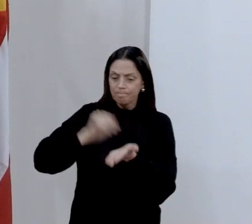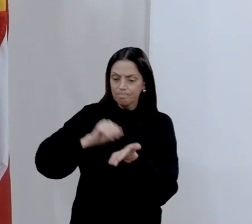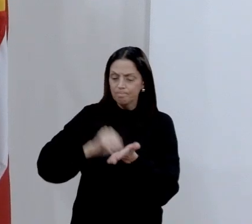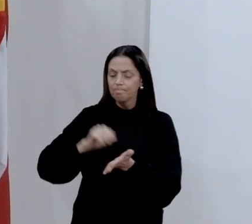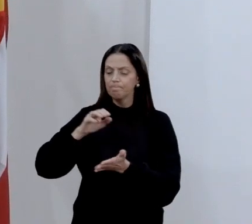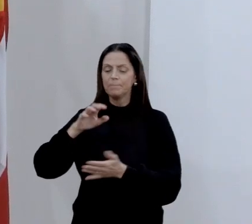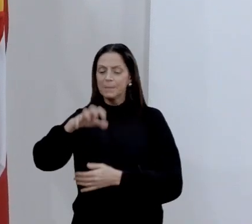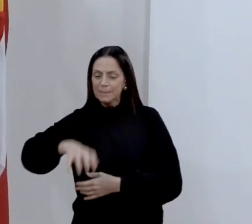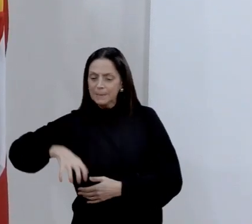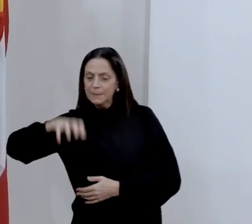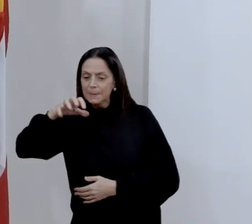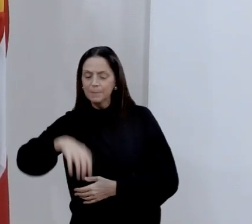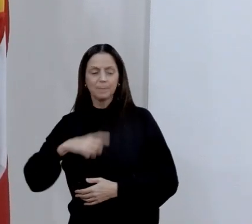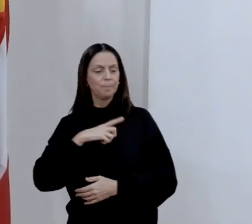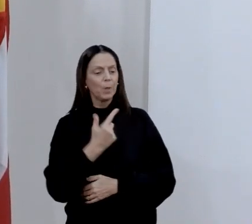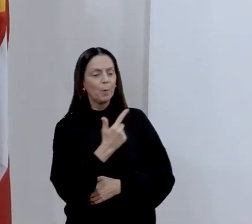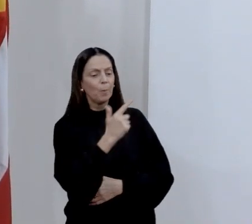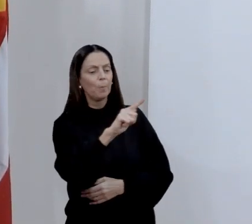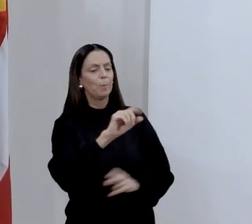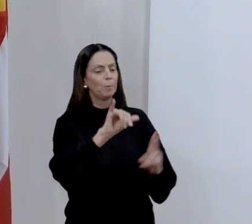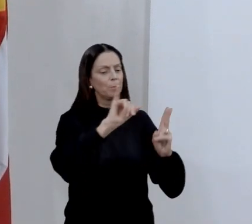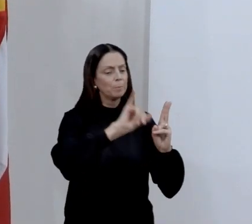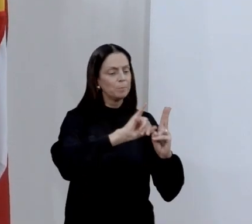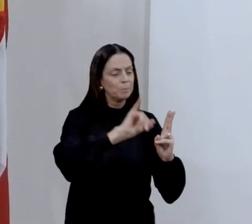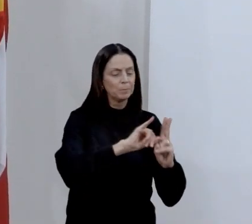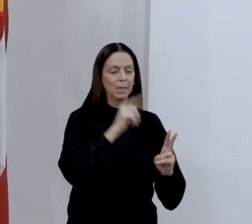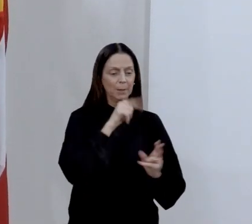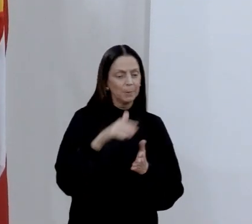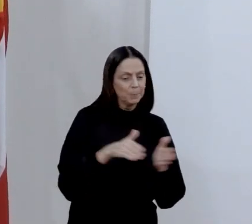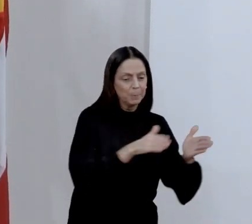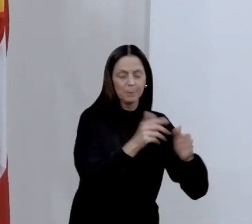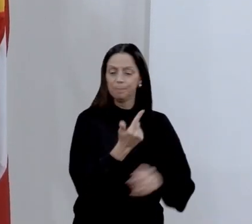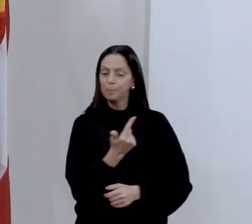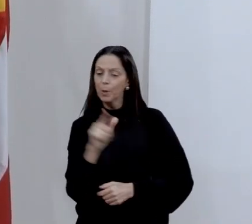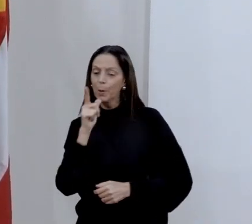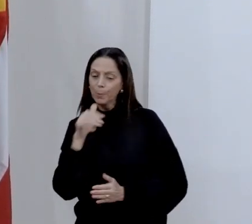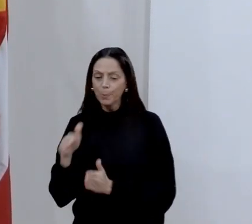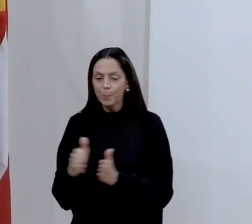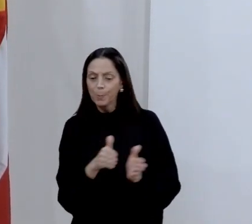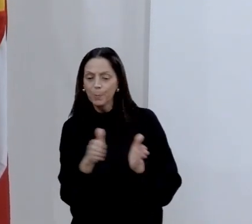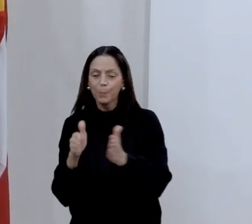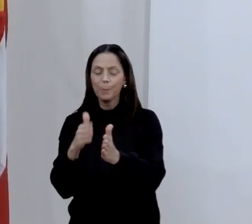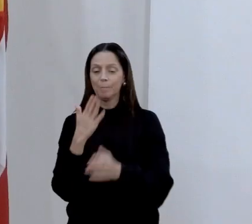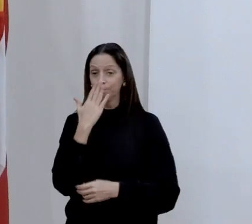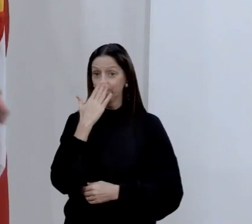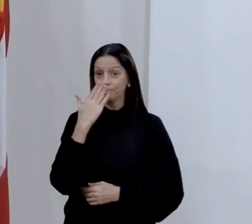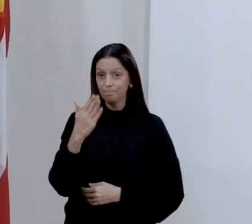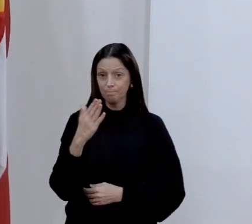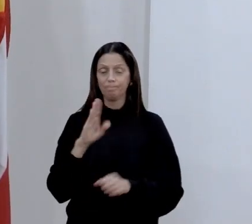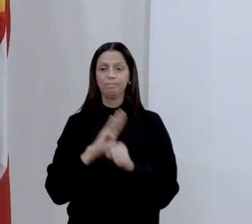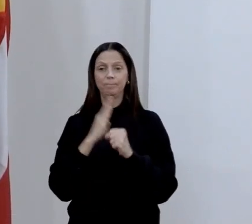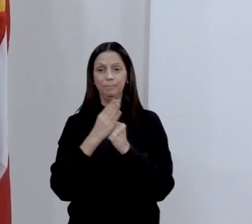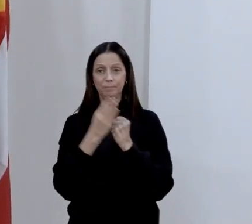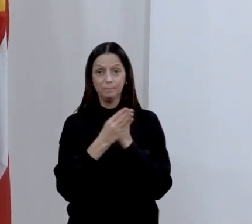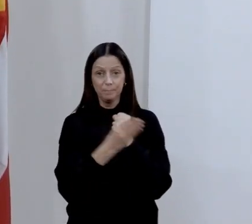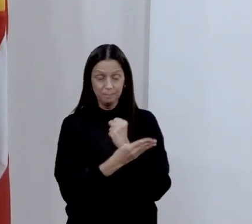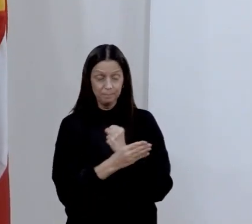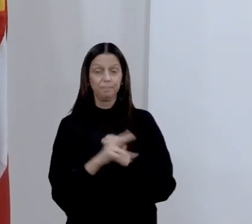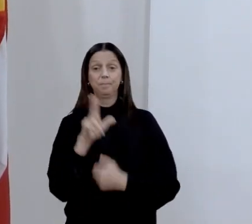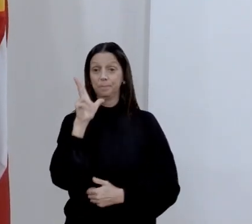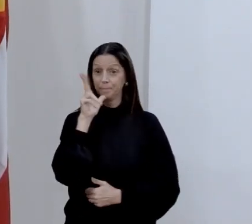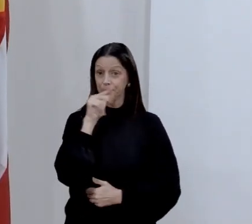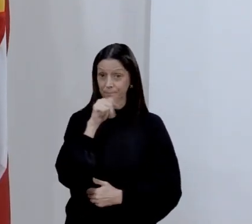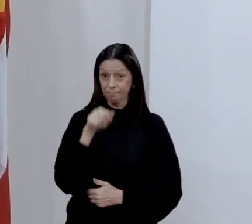do Cego, do Gato, da Velha Central, Jararaca, que passa ali na Frei Stanislau Chet, por exemplo, a situação